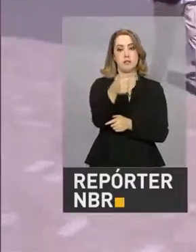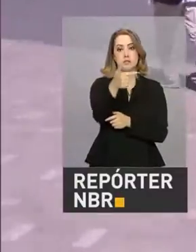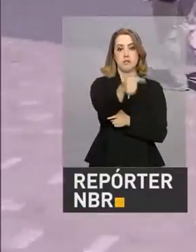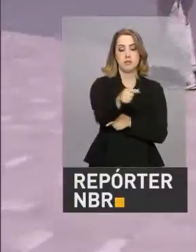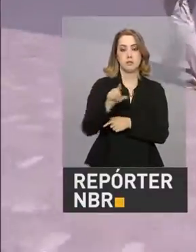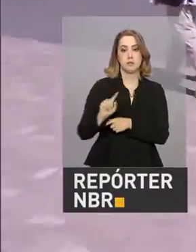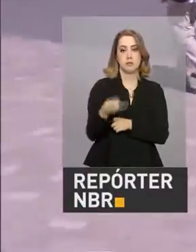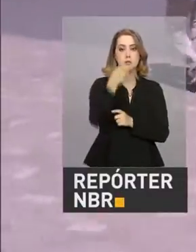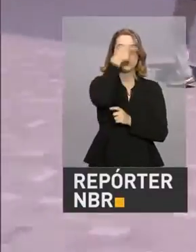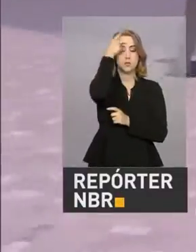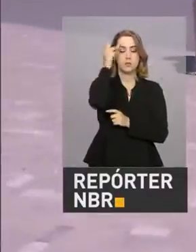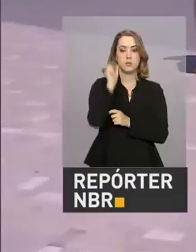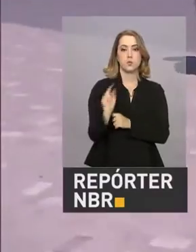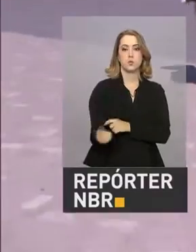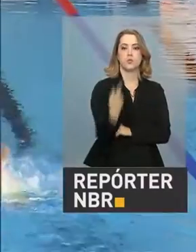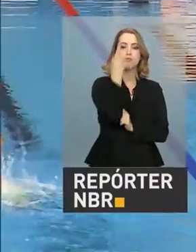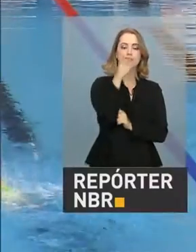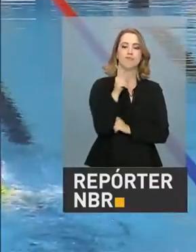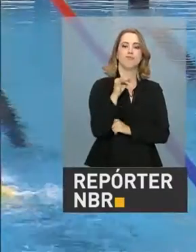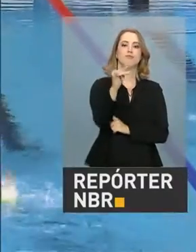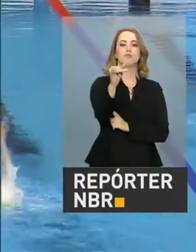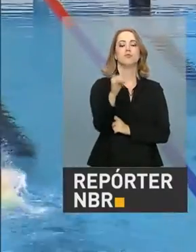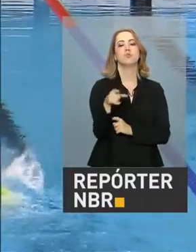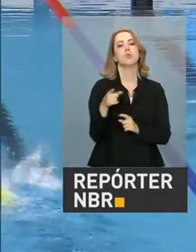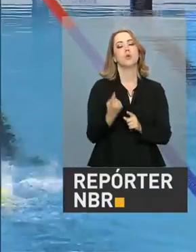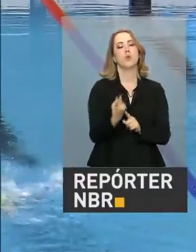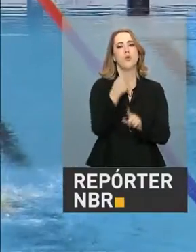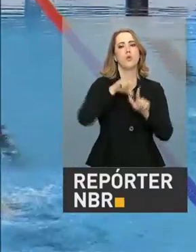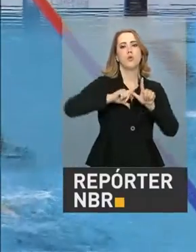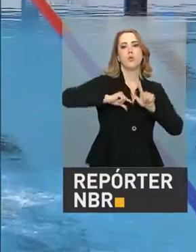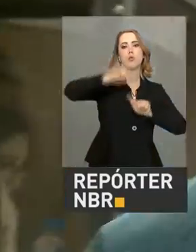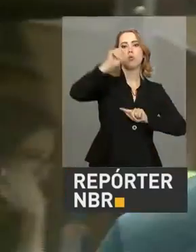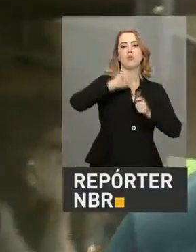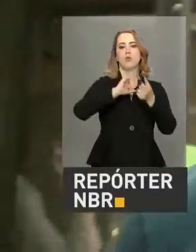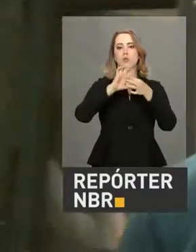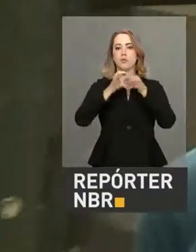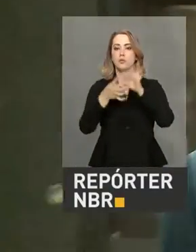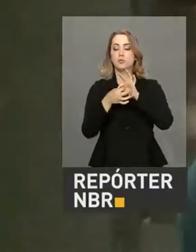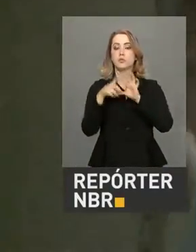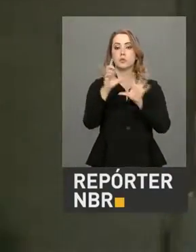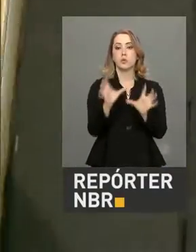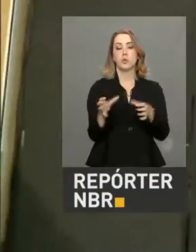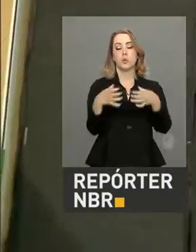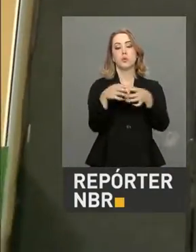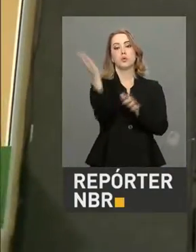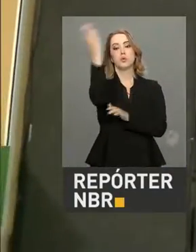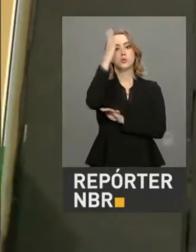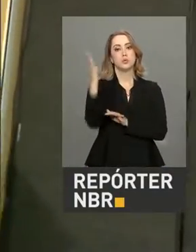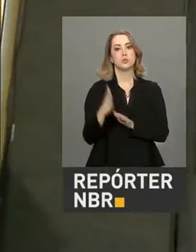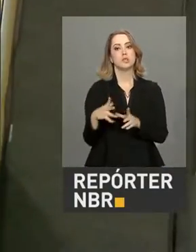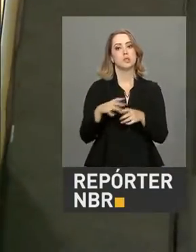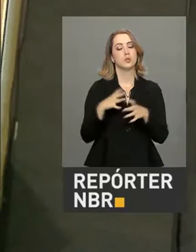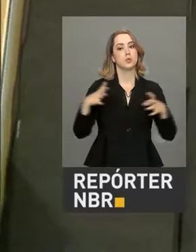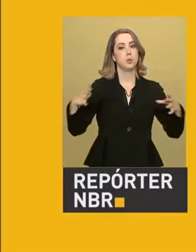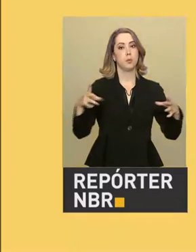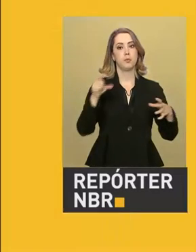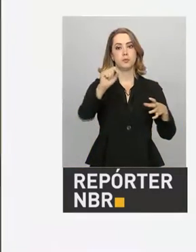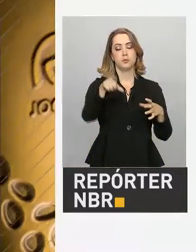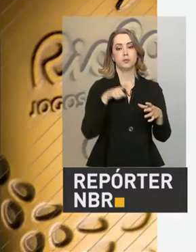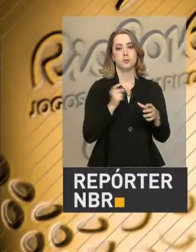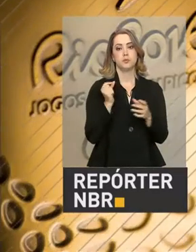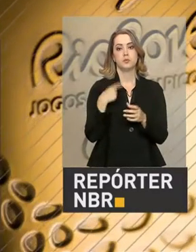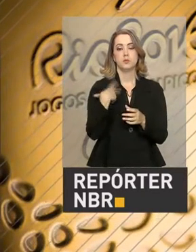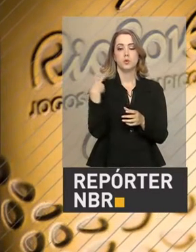mais que o recorde das Olimpíadas a delegação brasileira foi a maior da história e também com o melhor desempenho